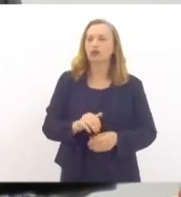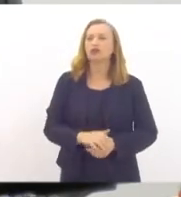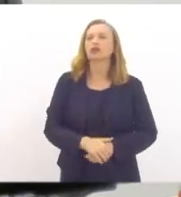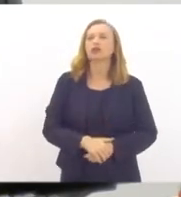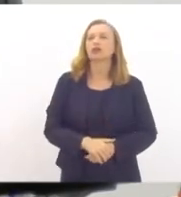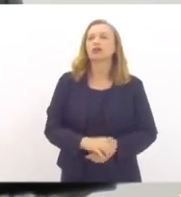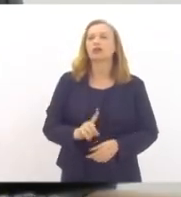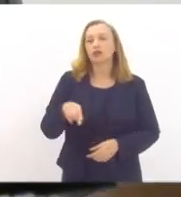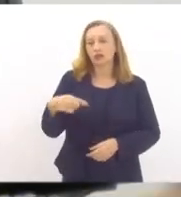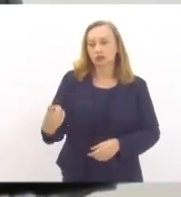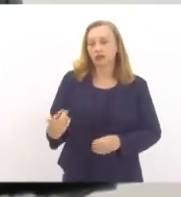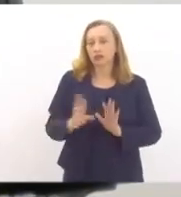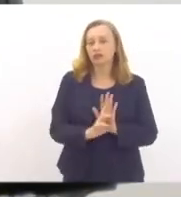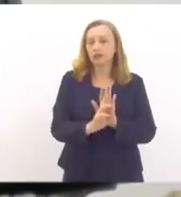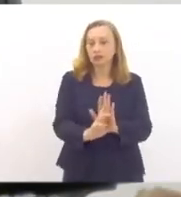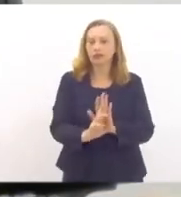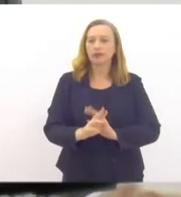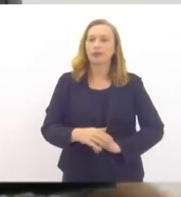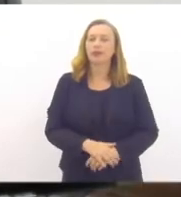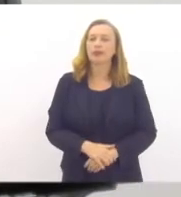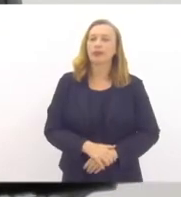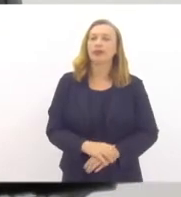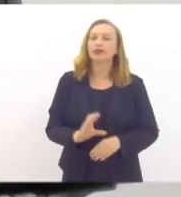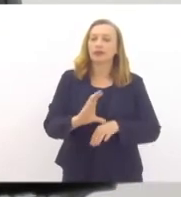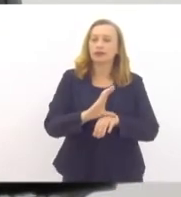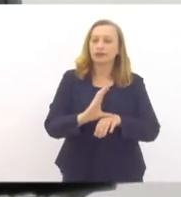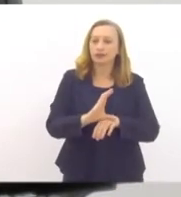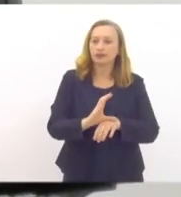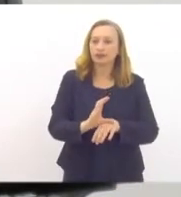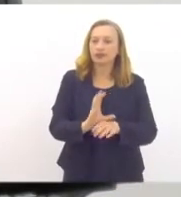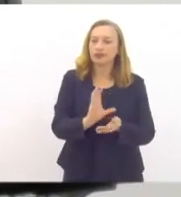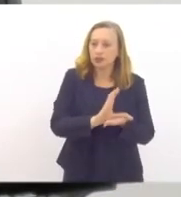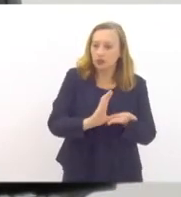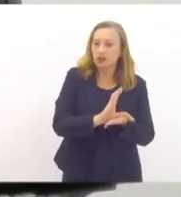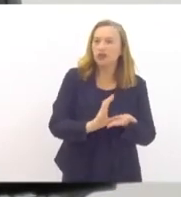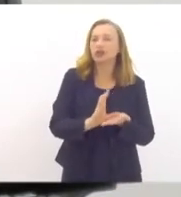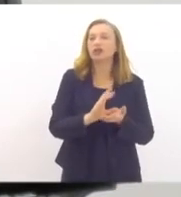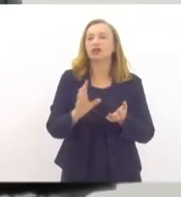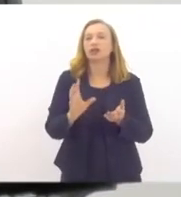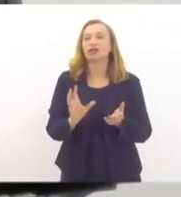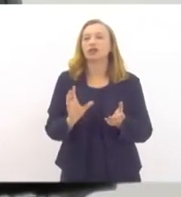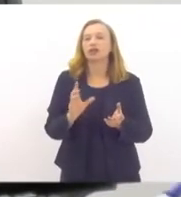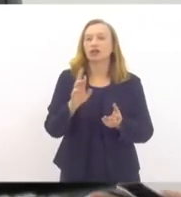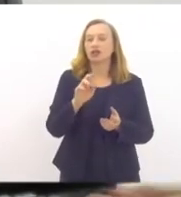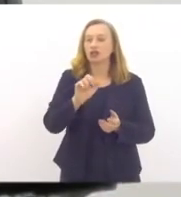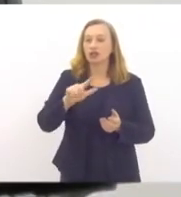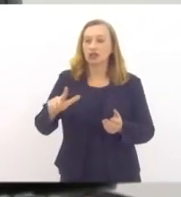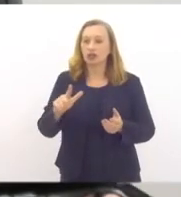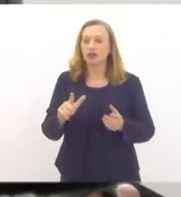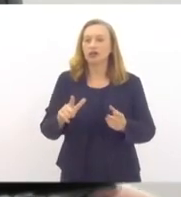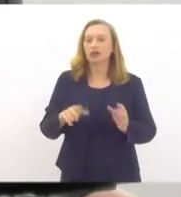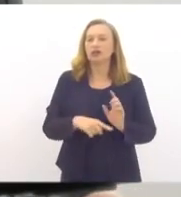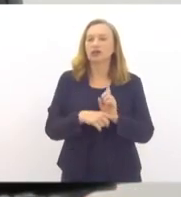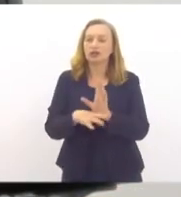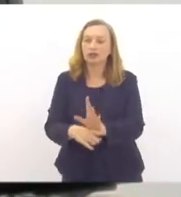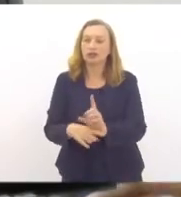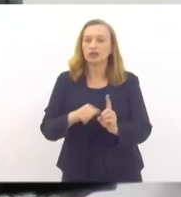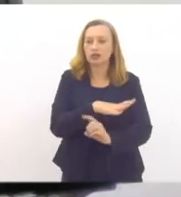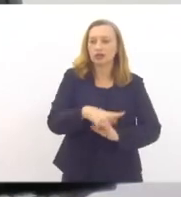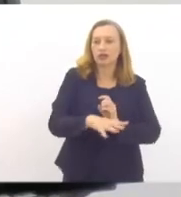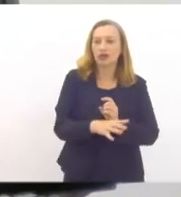passando agora para a próxima representação, Conselho Regional de Serviço Social, representante Silvia Maria. Muito obrigado pela